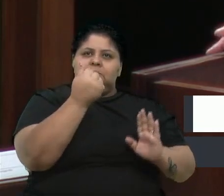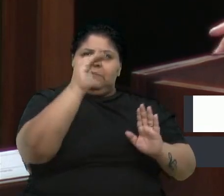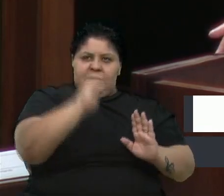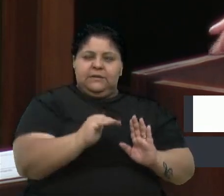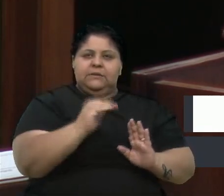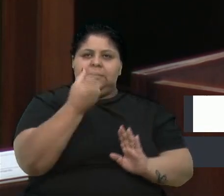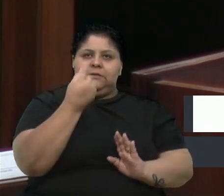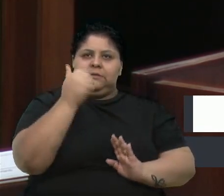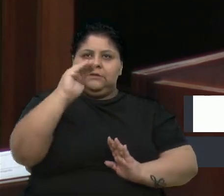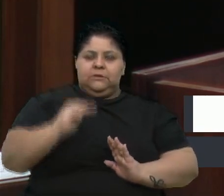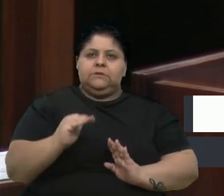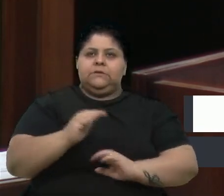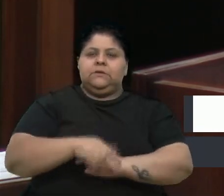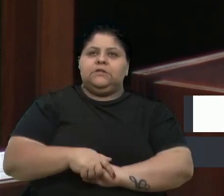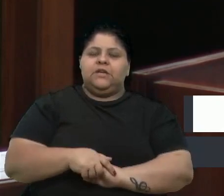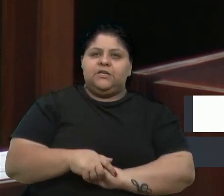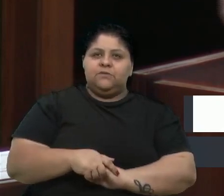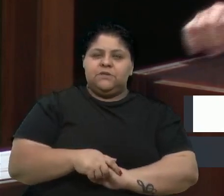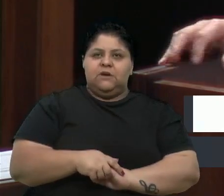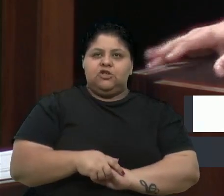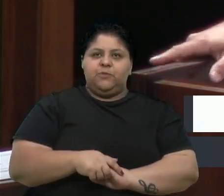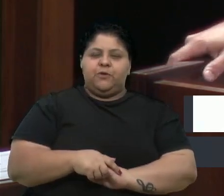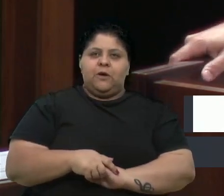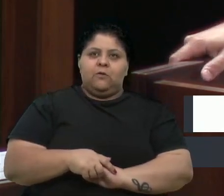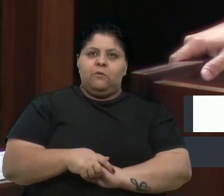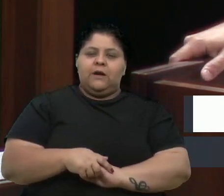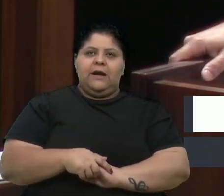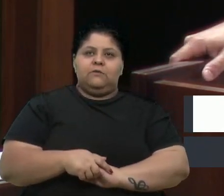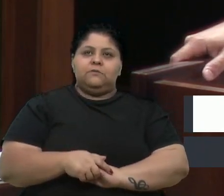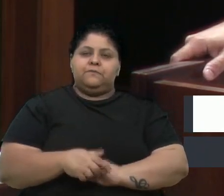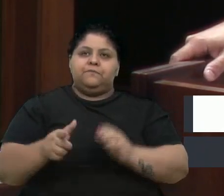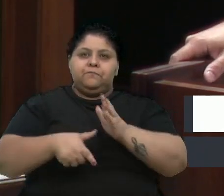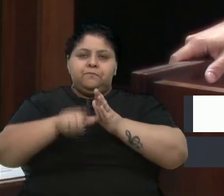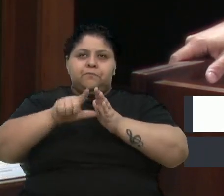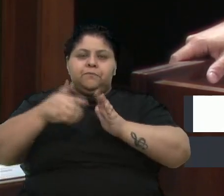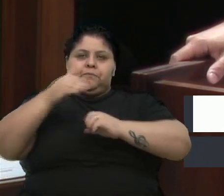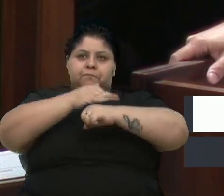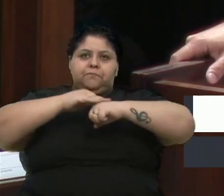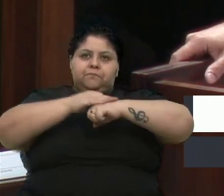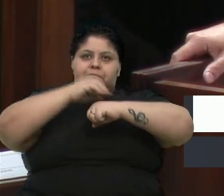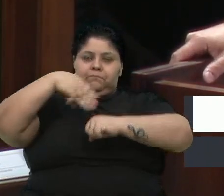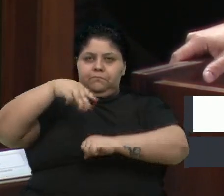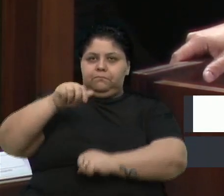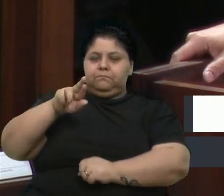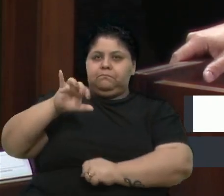significativa da população. Ontem eu conversei com a Marisa e ela me lembrava, por exemplo,